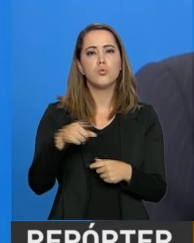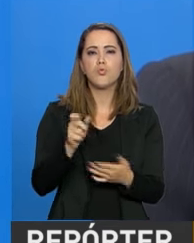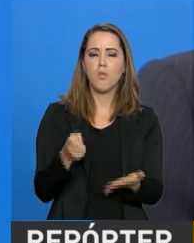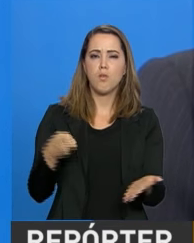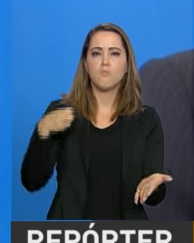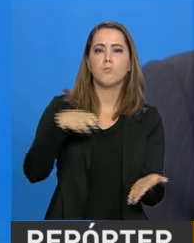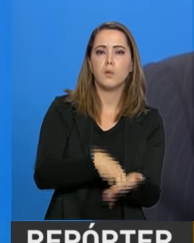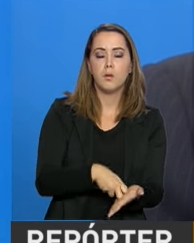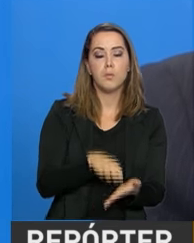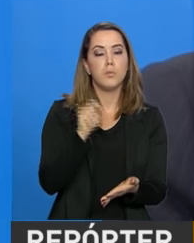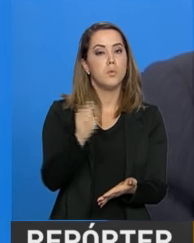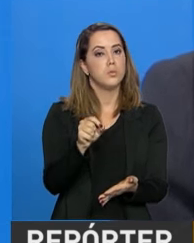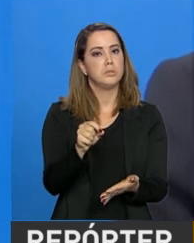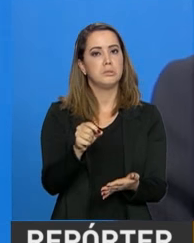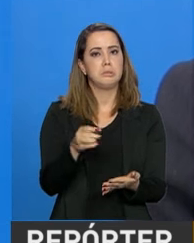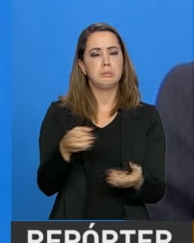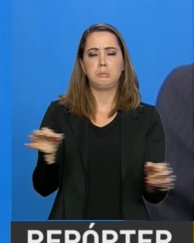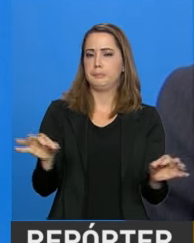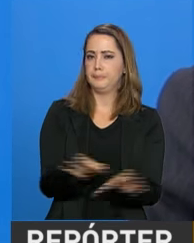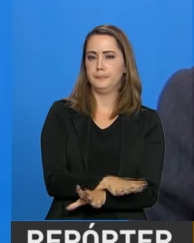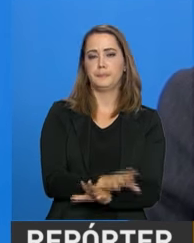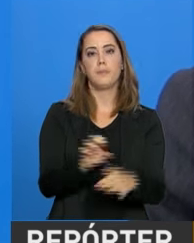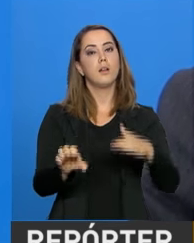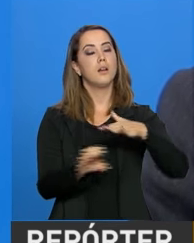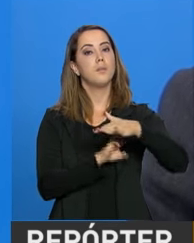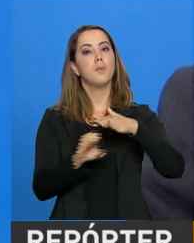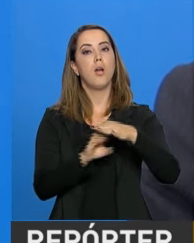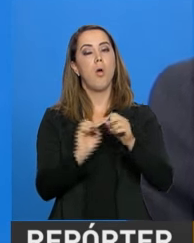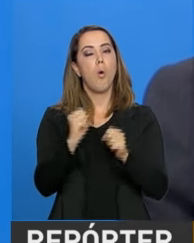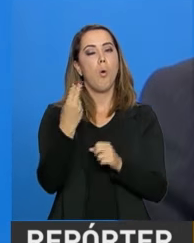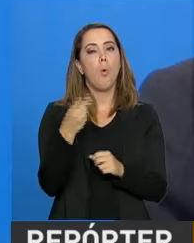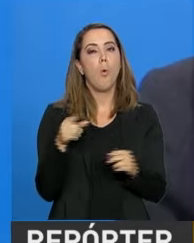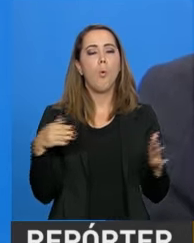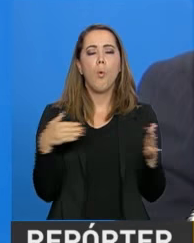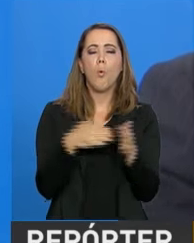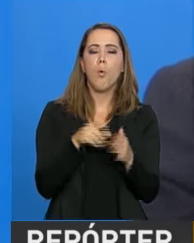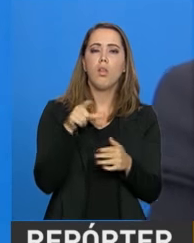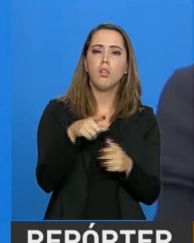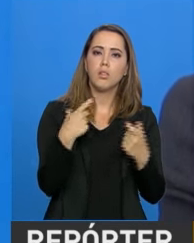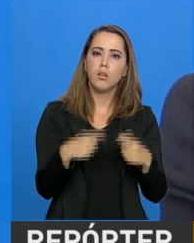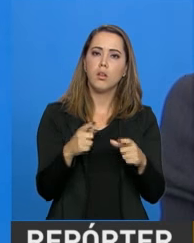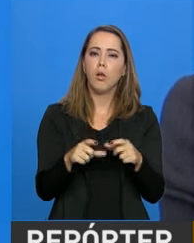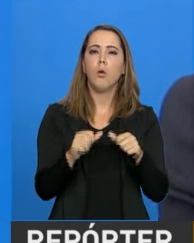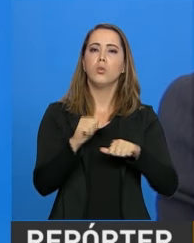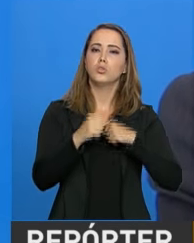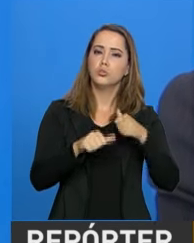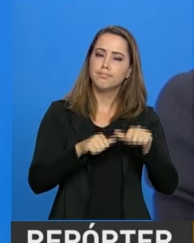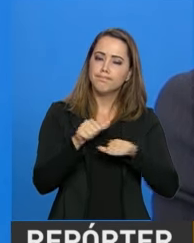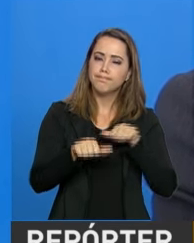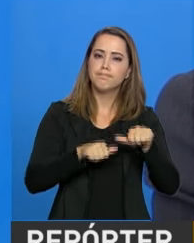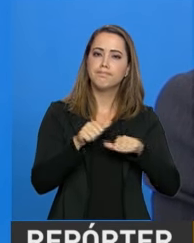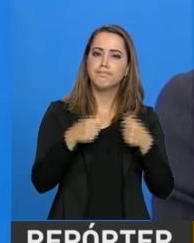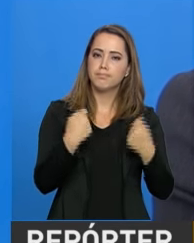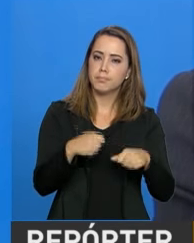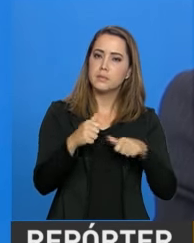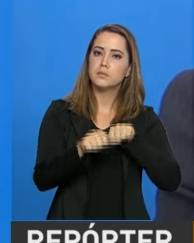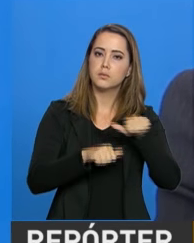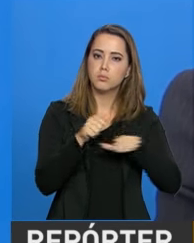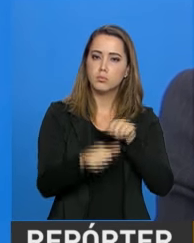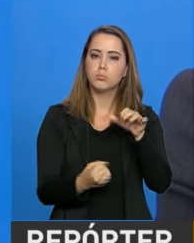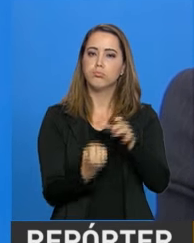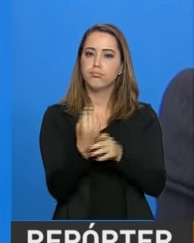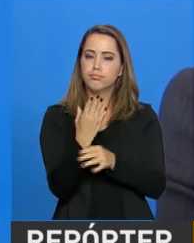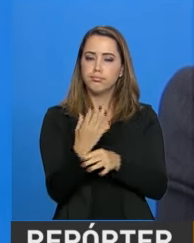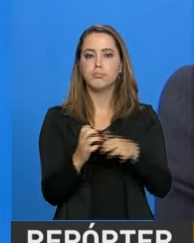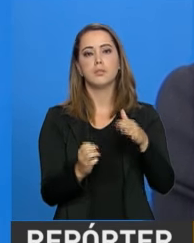empresa e até onde deve chegar a sanção penal para que a empresa renasça? Nós temos nessas empresas